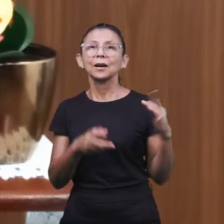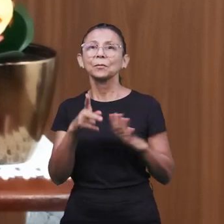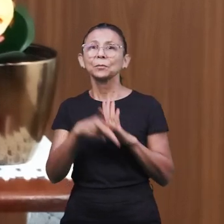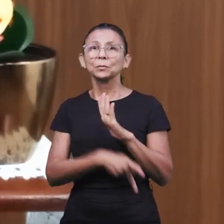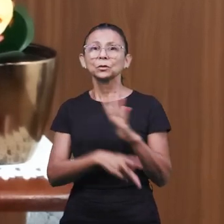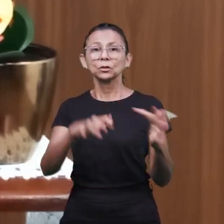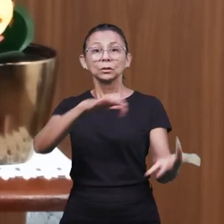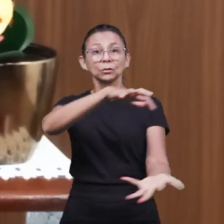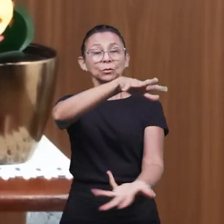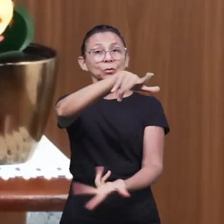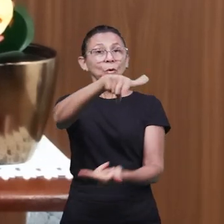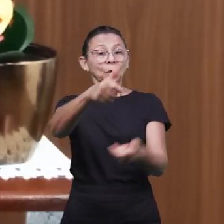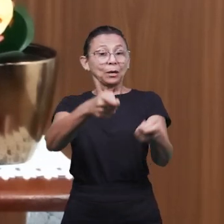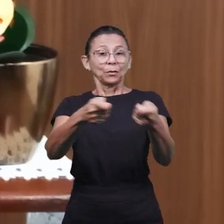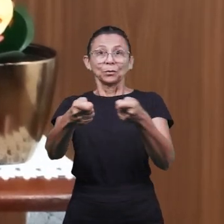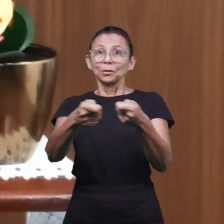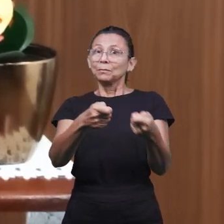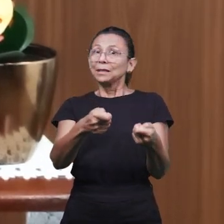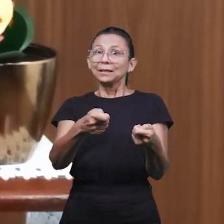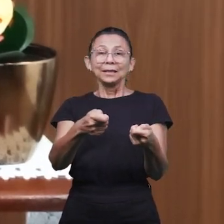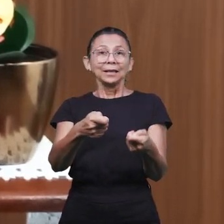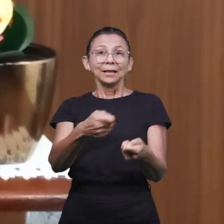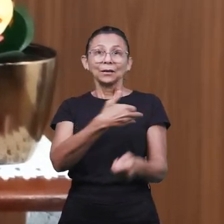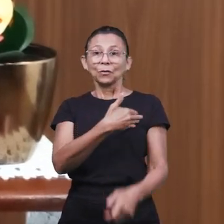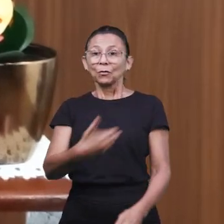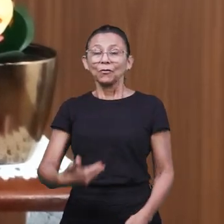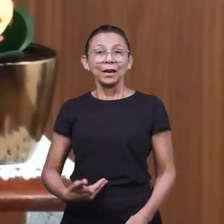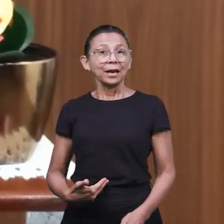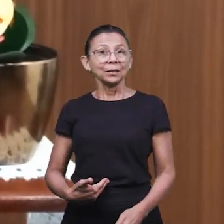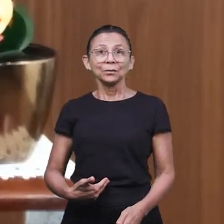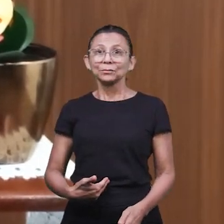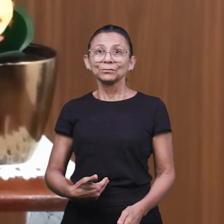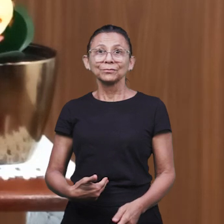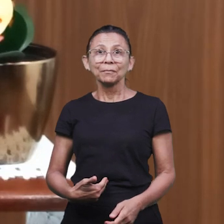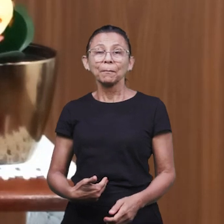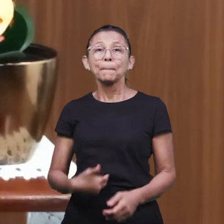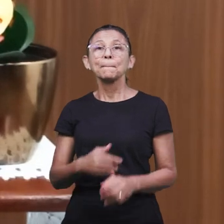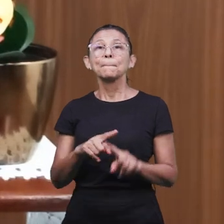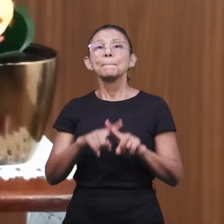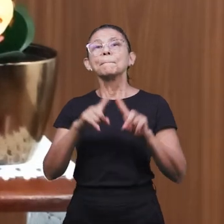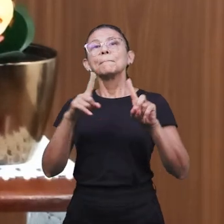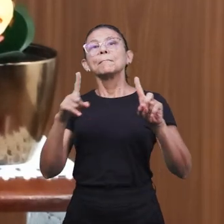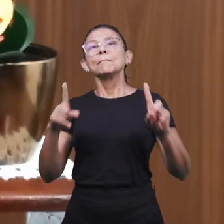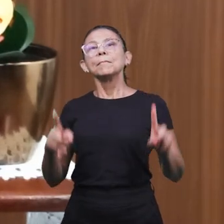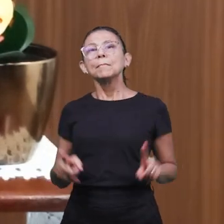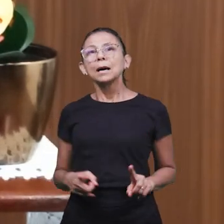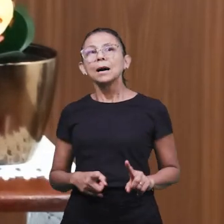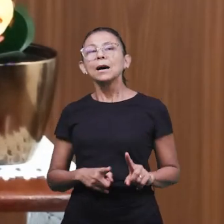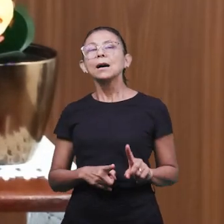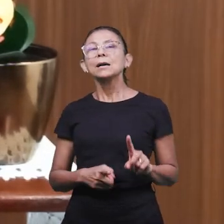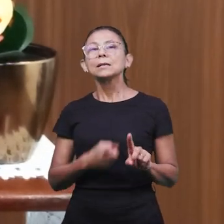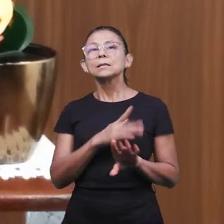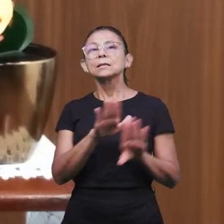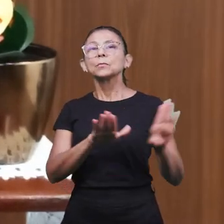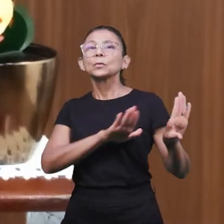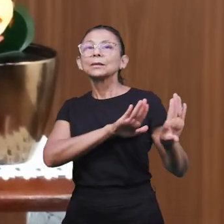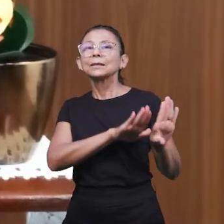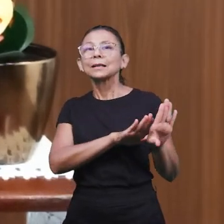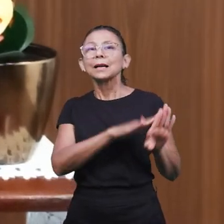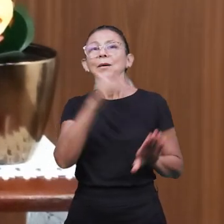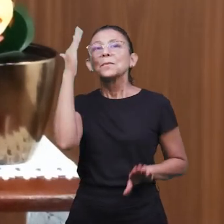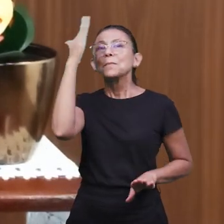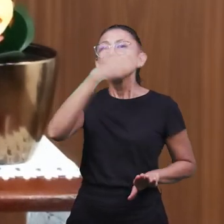de ordem mundial econômico. Mas acima deste projeto existe a inteligência do mal. Por